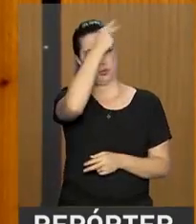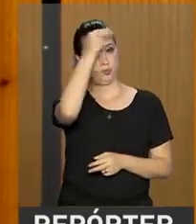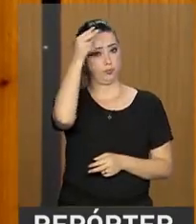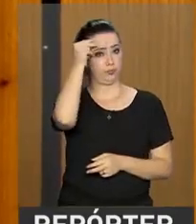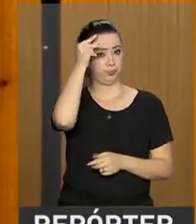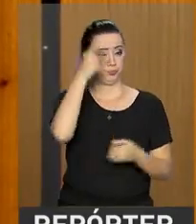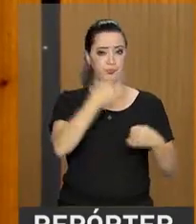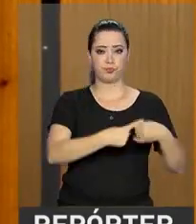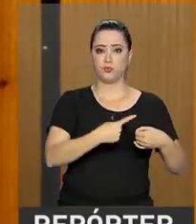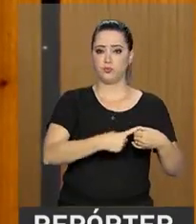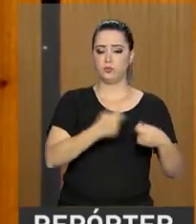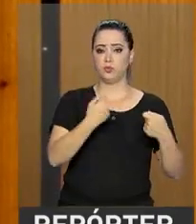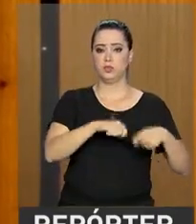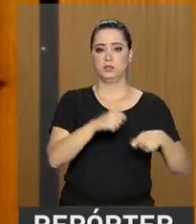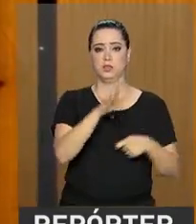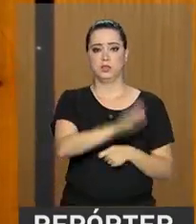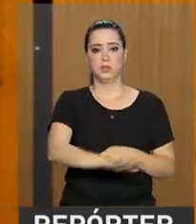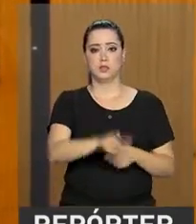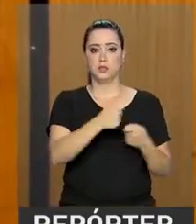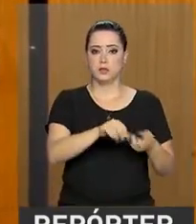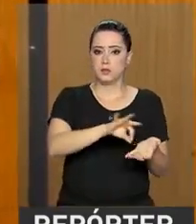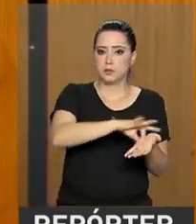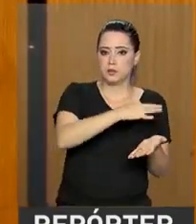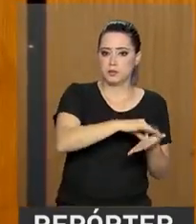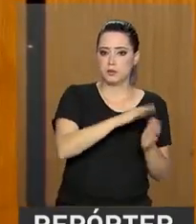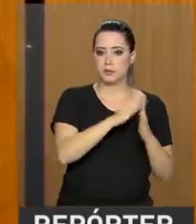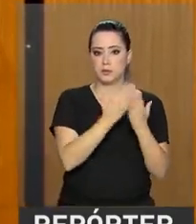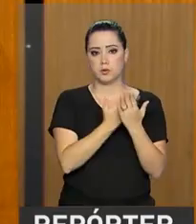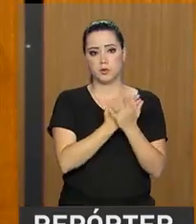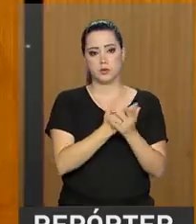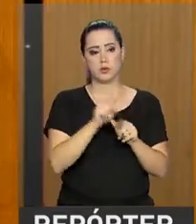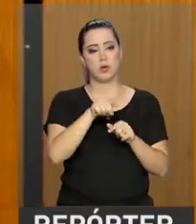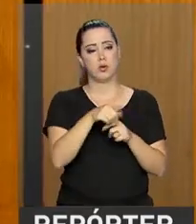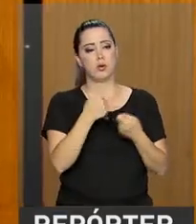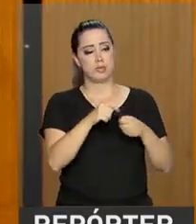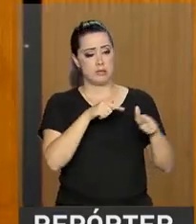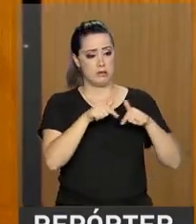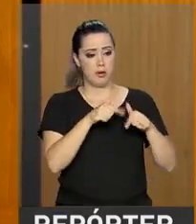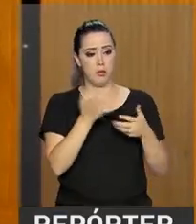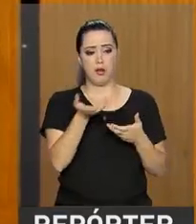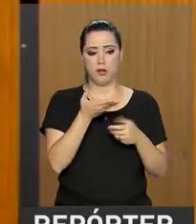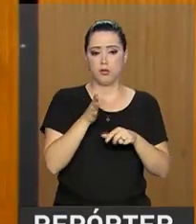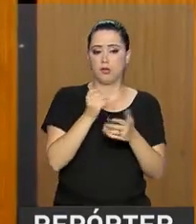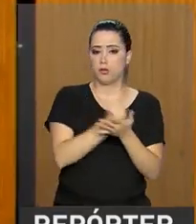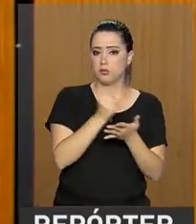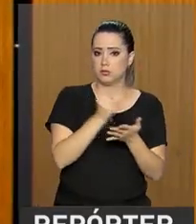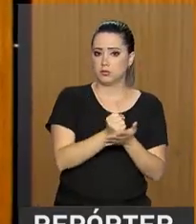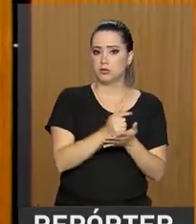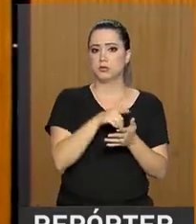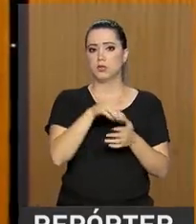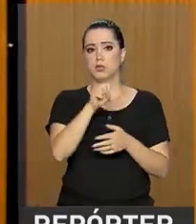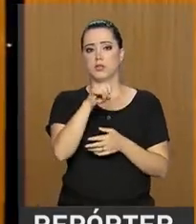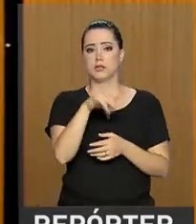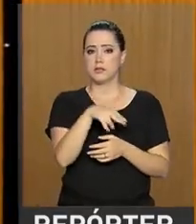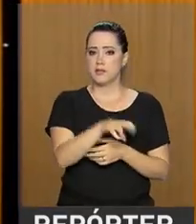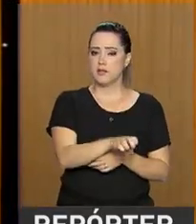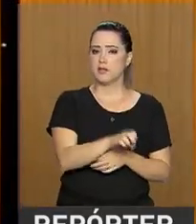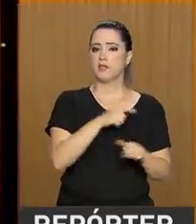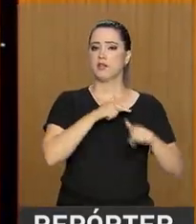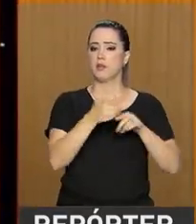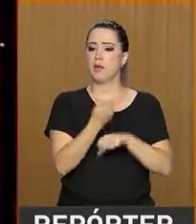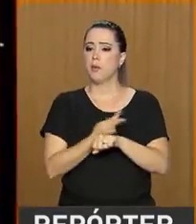municipal. Tem criança? Vamos matricular na escola. Precisa de emprego? Vamos registrar na Regicine. E aí